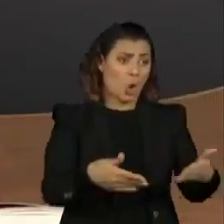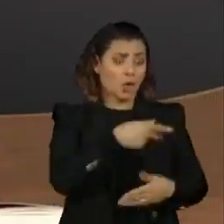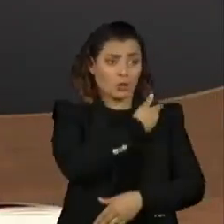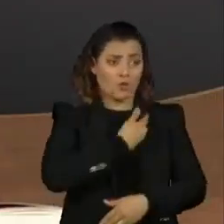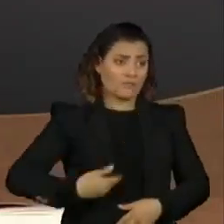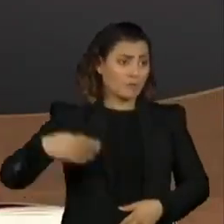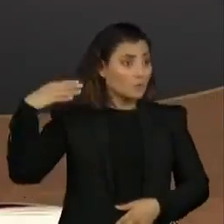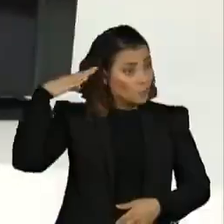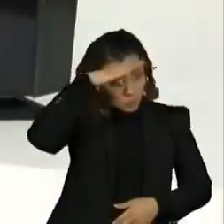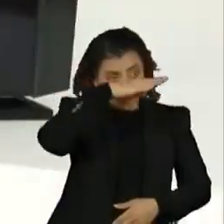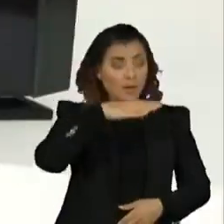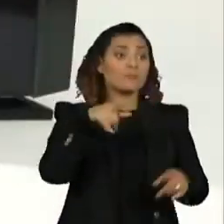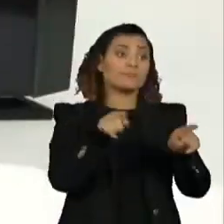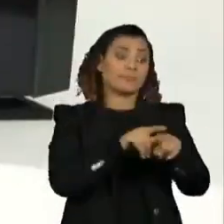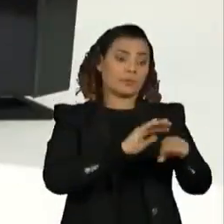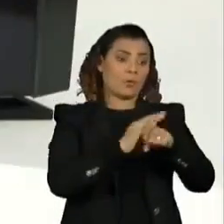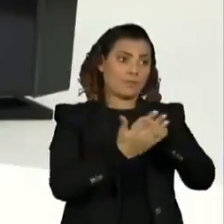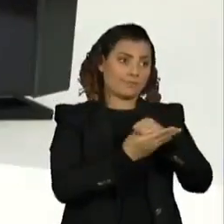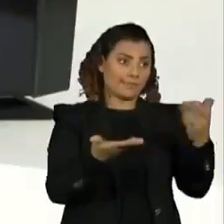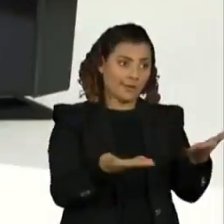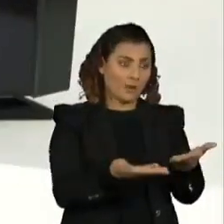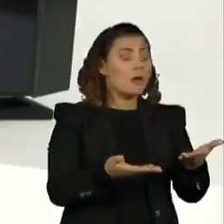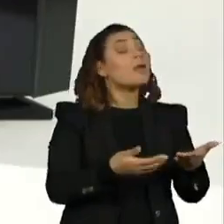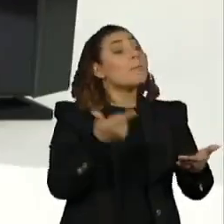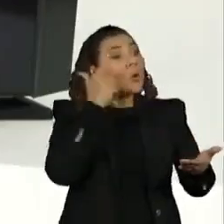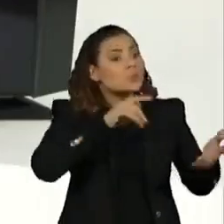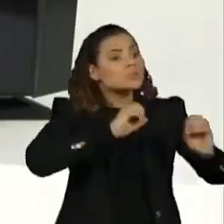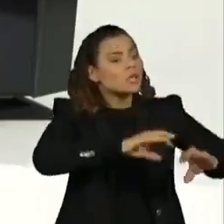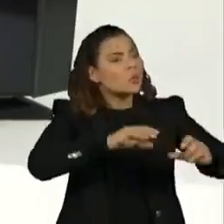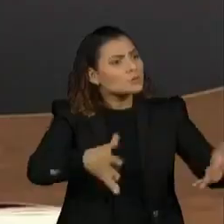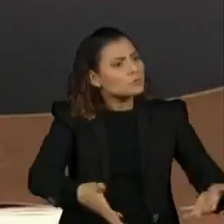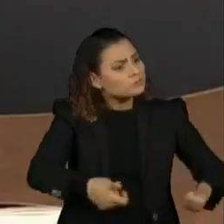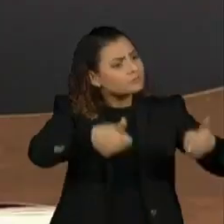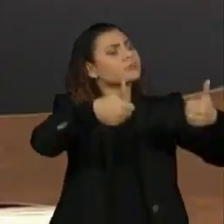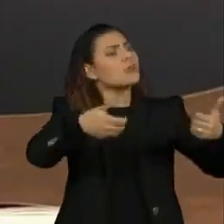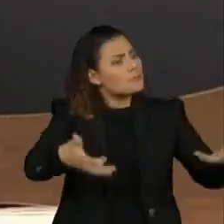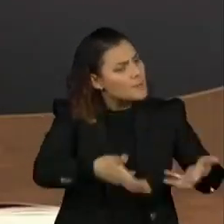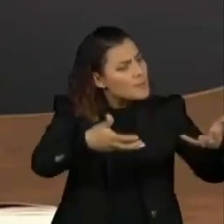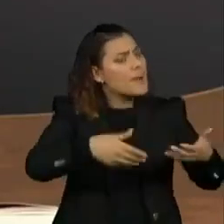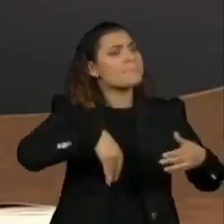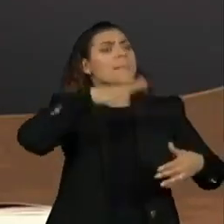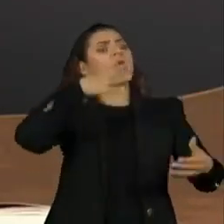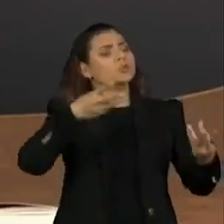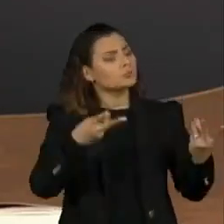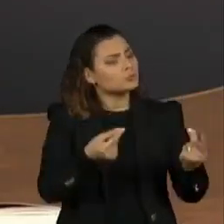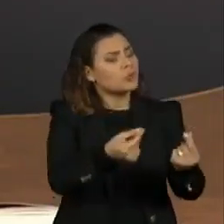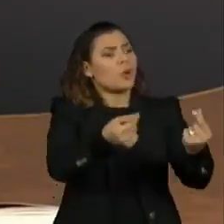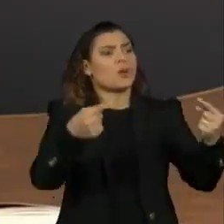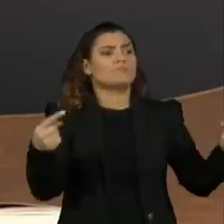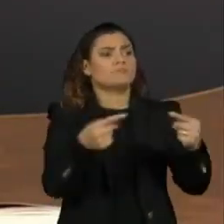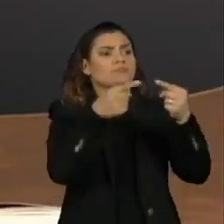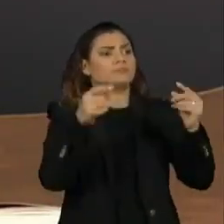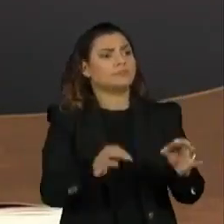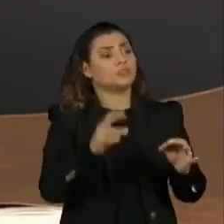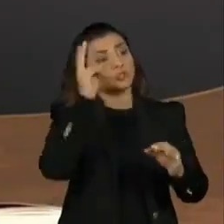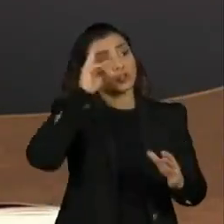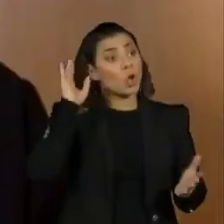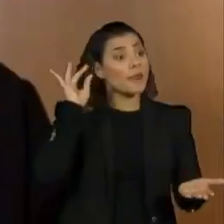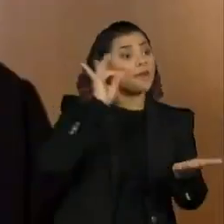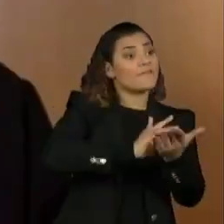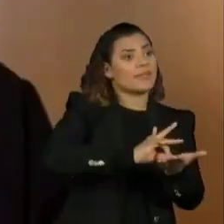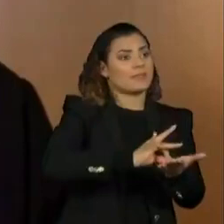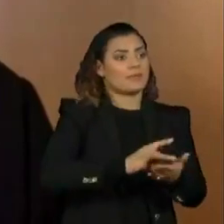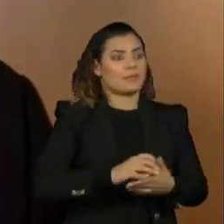no pós-pandemia, passe a ser mais realista e condizer mais com a história verdadeira?